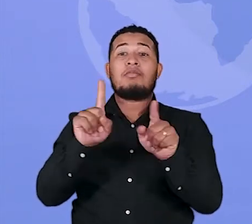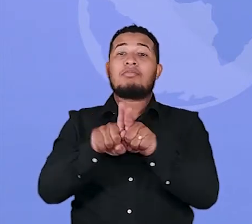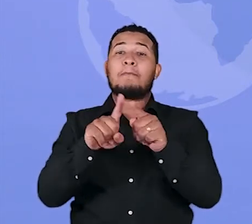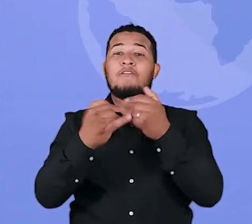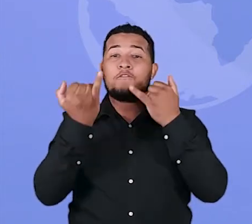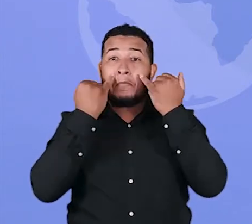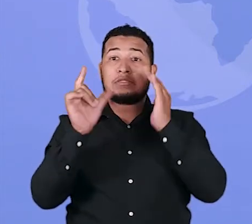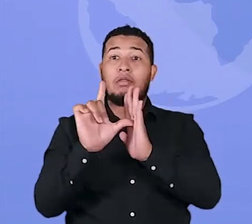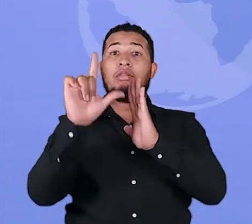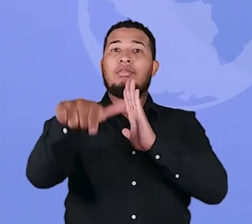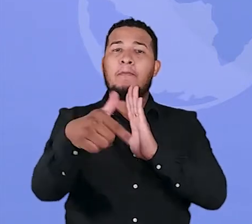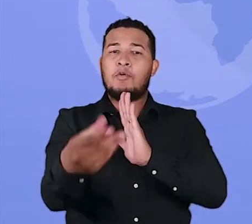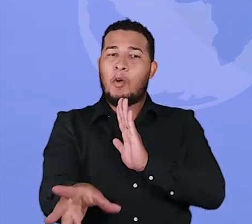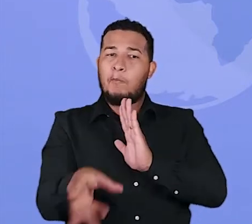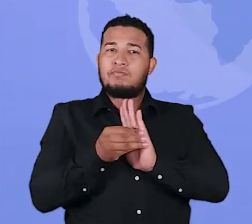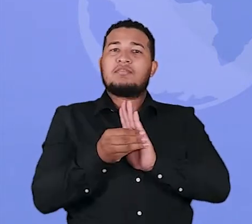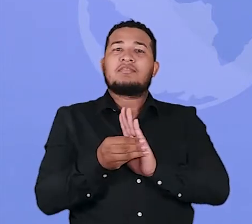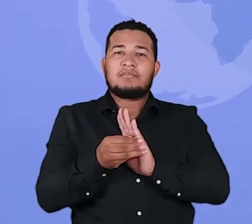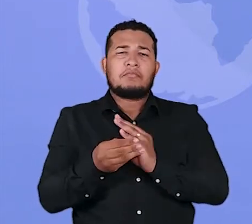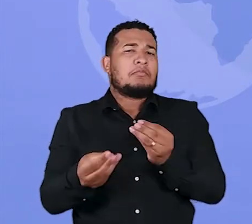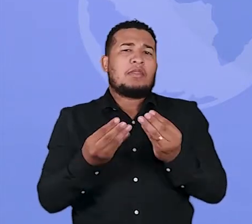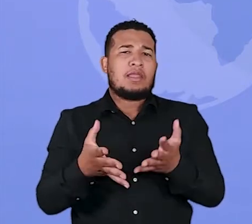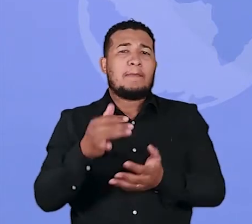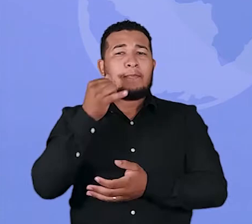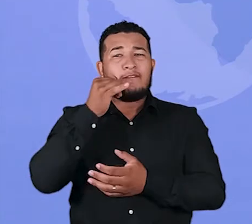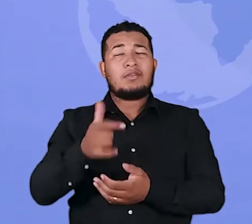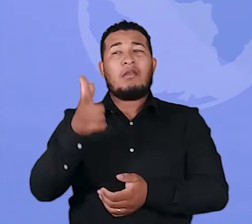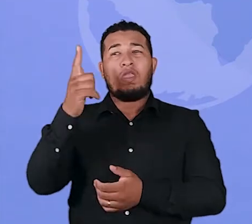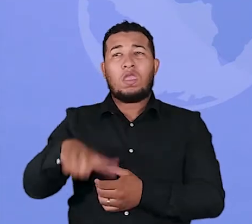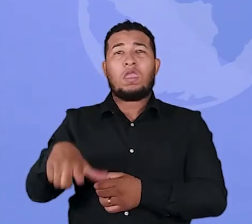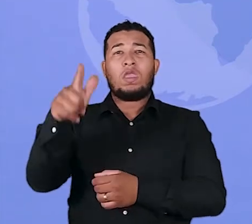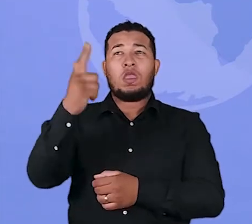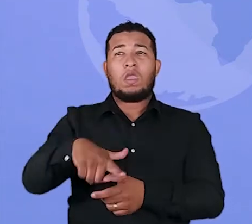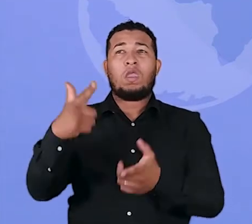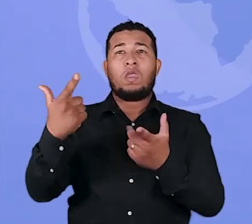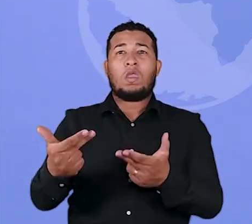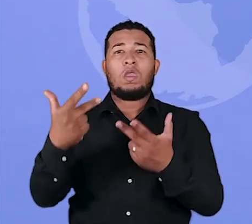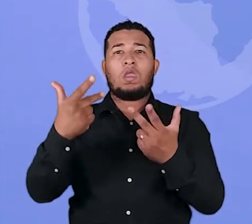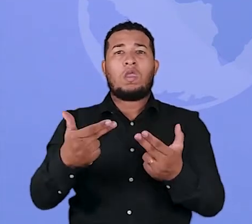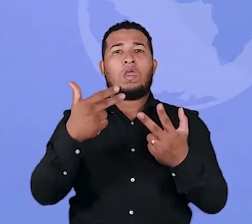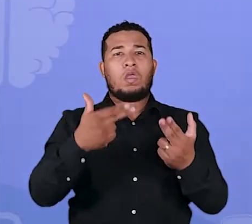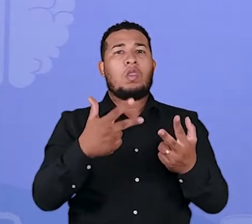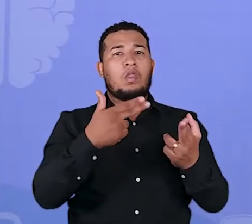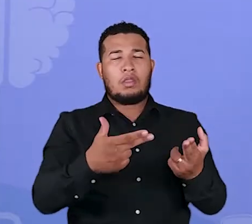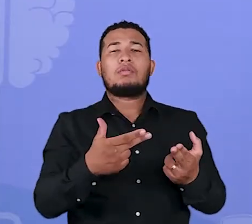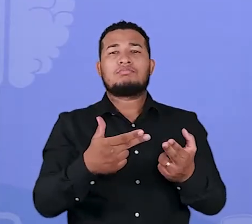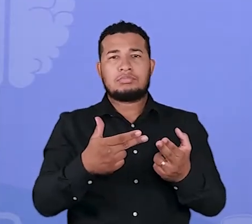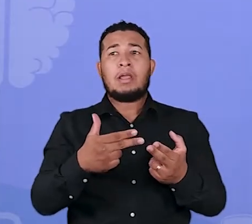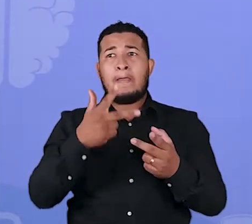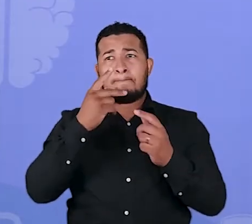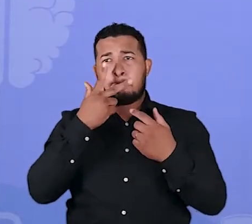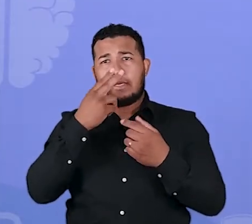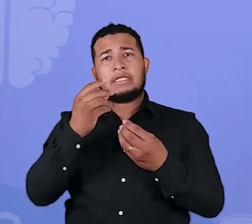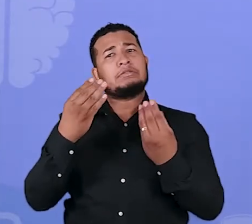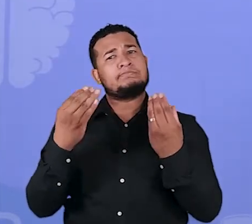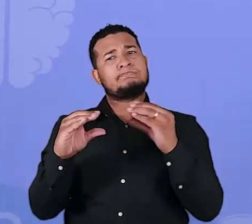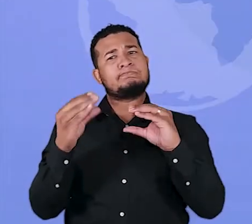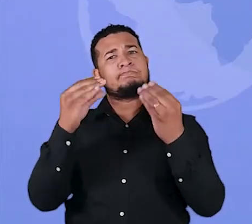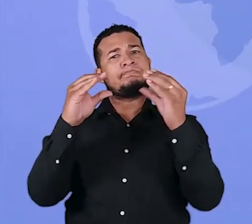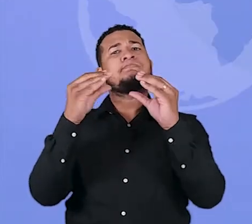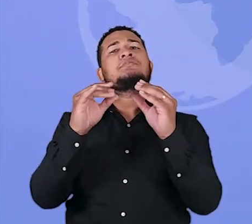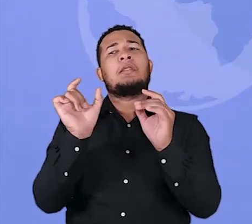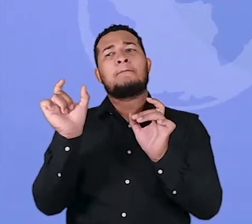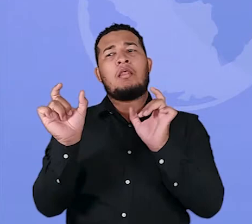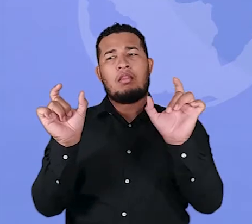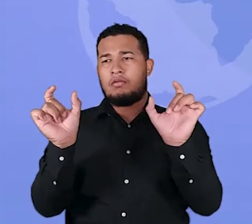Isso acontece pelo seguinte, para não ficar toda hora falando a mesma coisa. Fica algo bem construído.